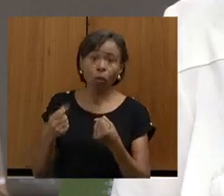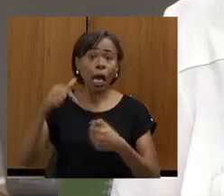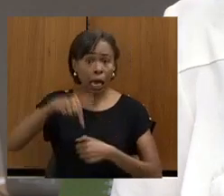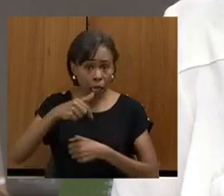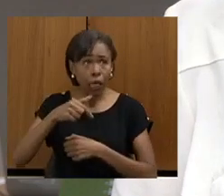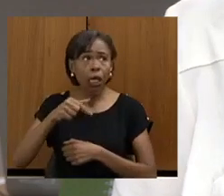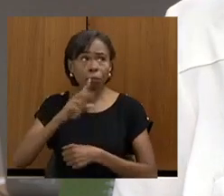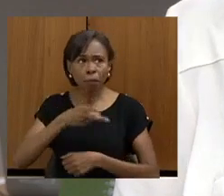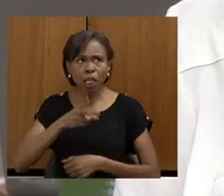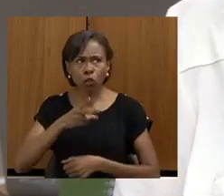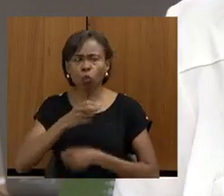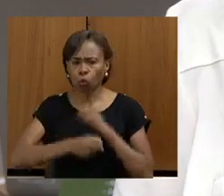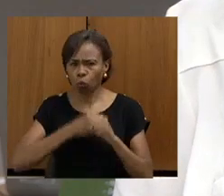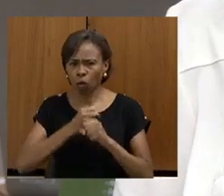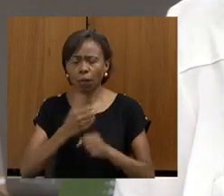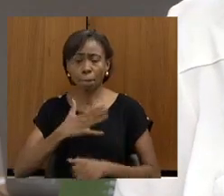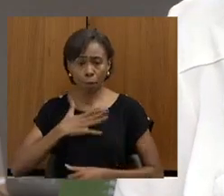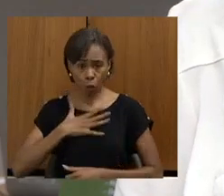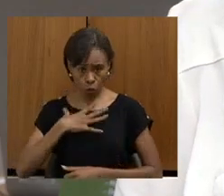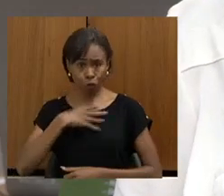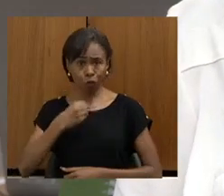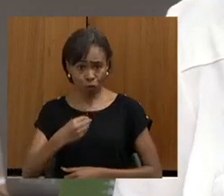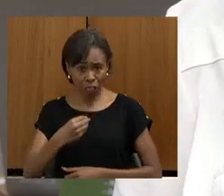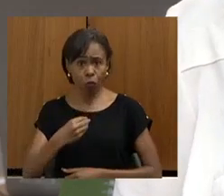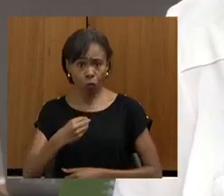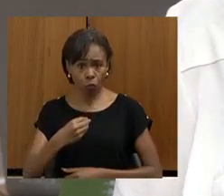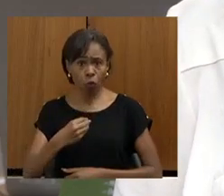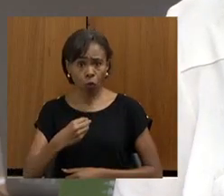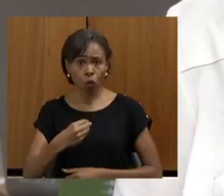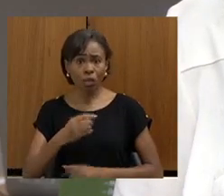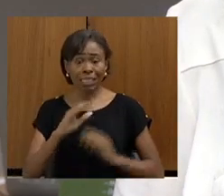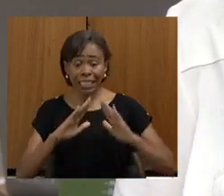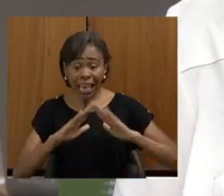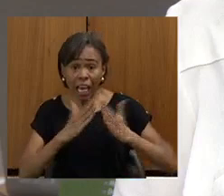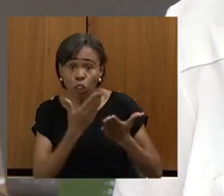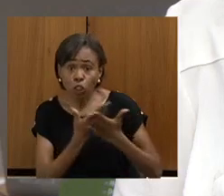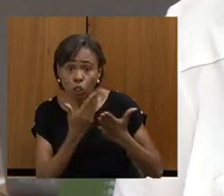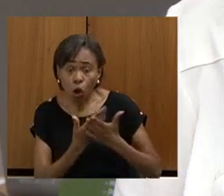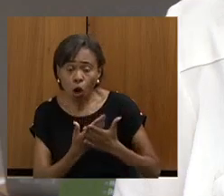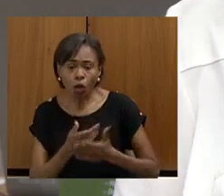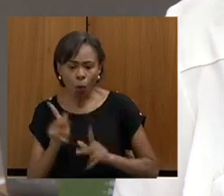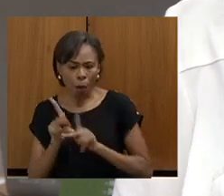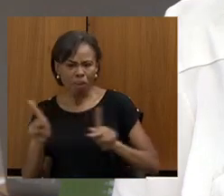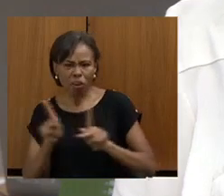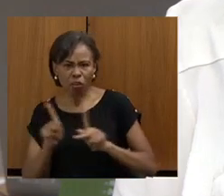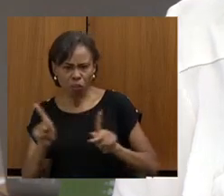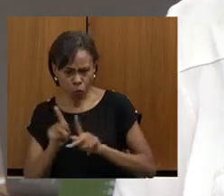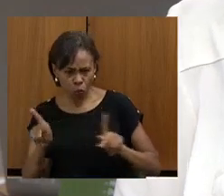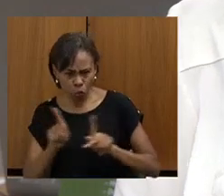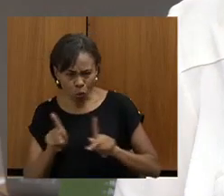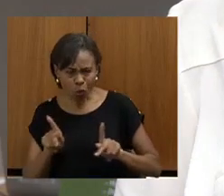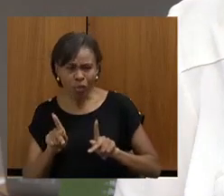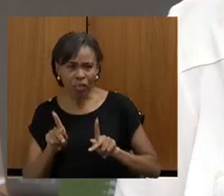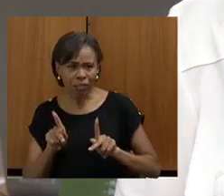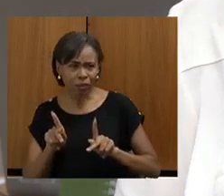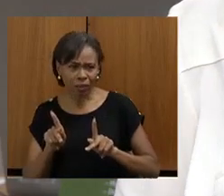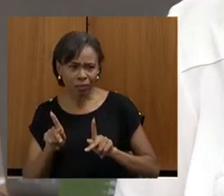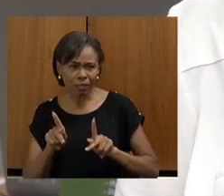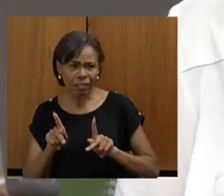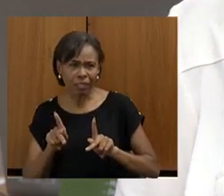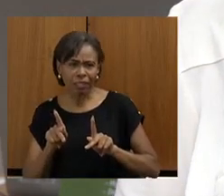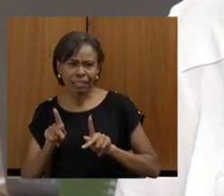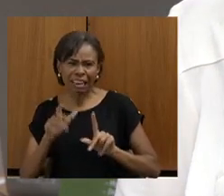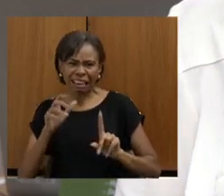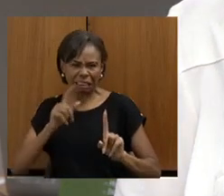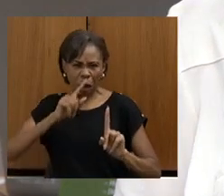filho foi coagido dentro da escola por uma professora e o seu monitor